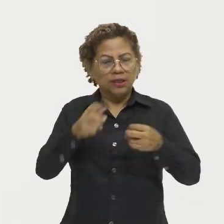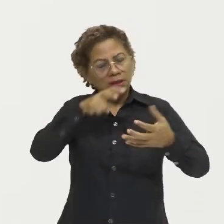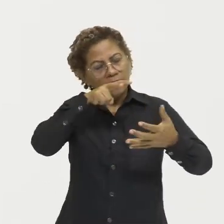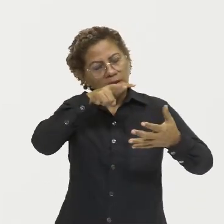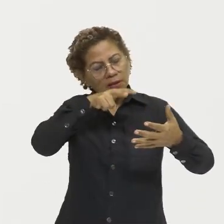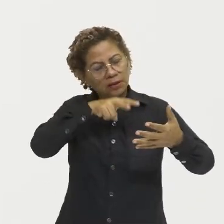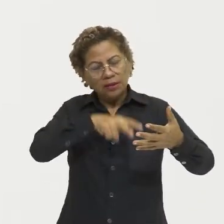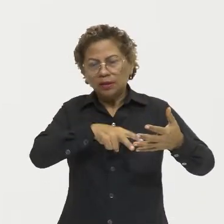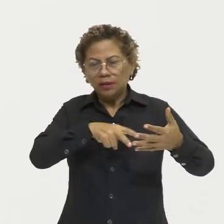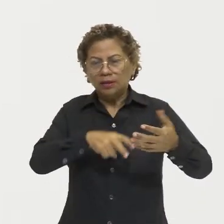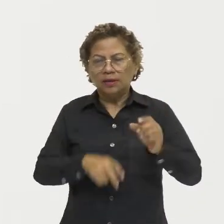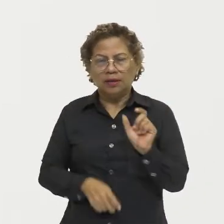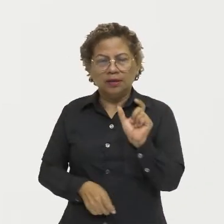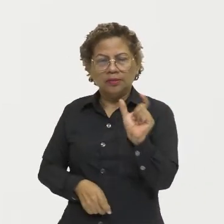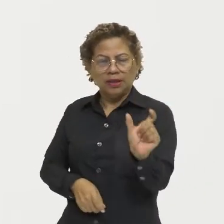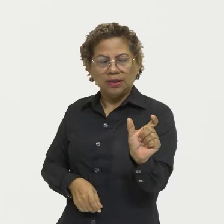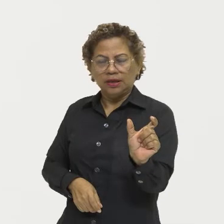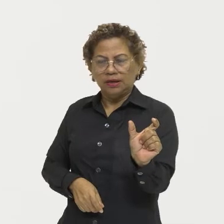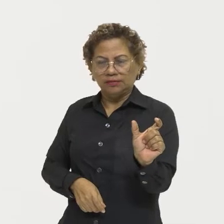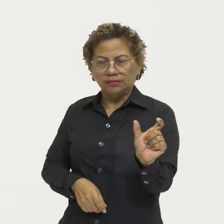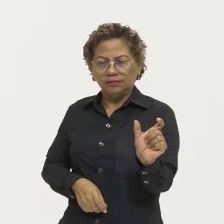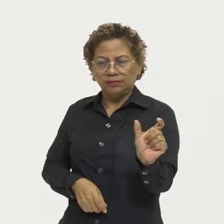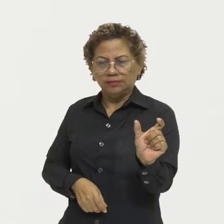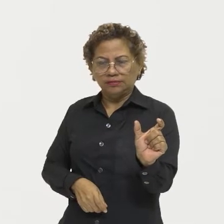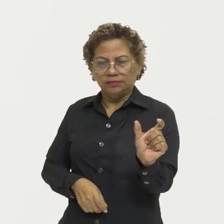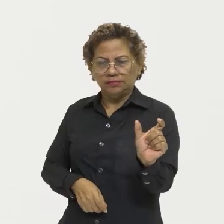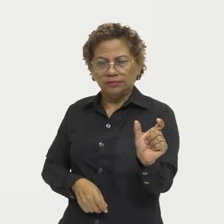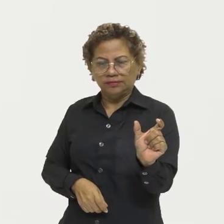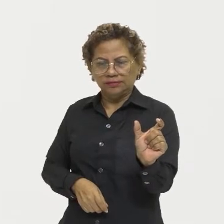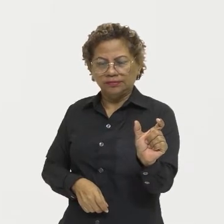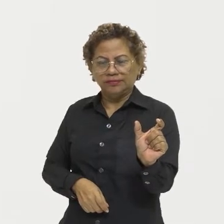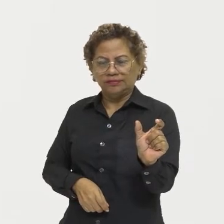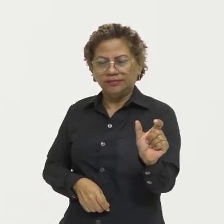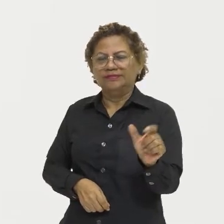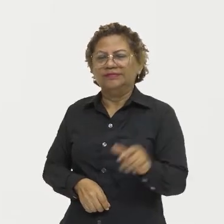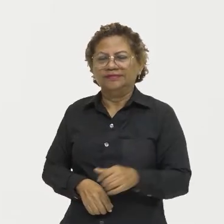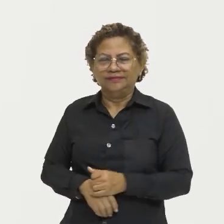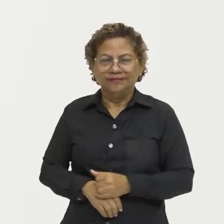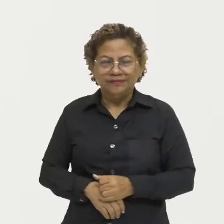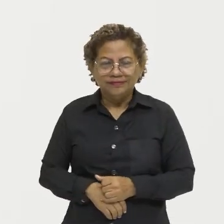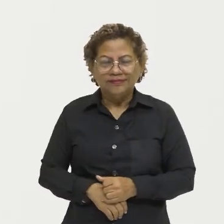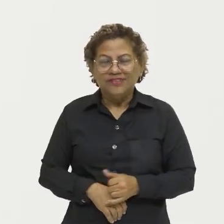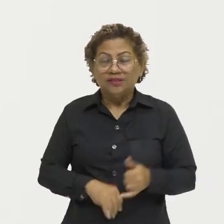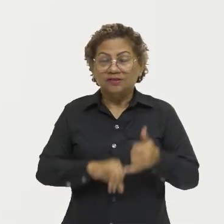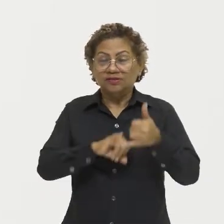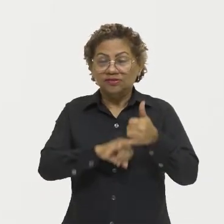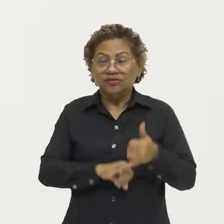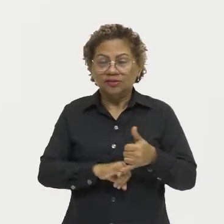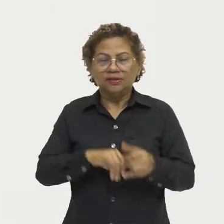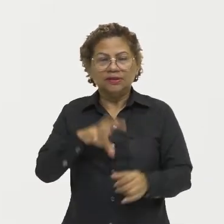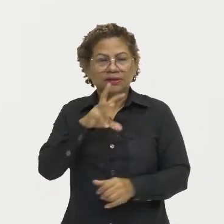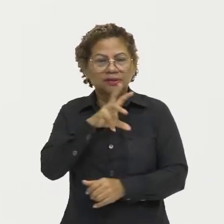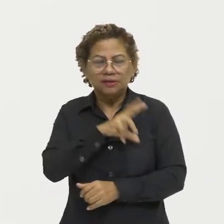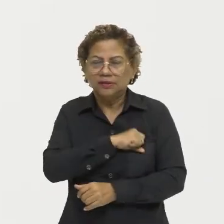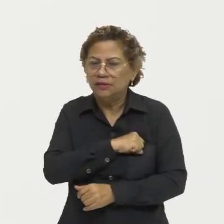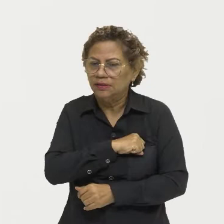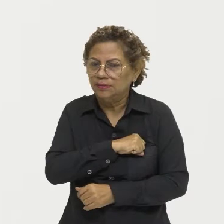olha, uma palavra que ele usa, né? Cruel. Os amantes se amam cruelmente, né? E que